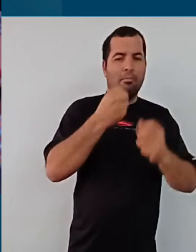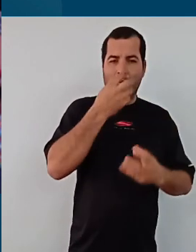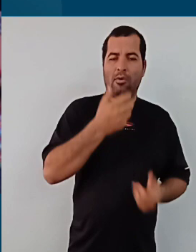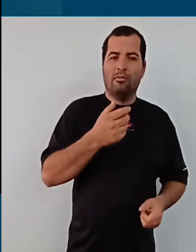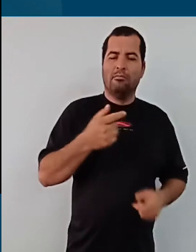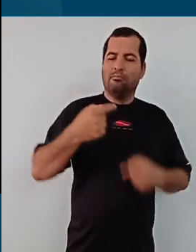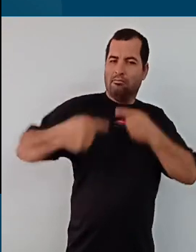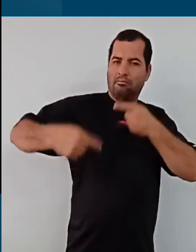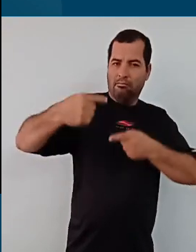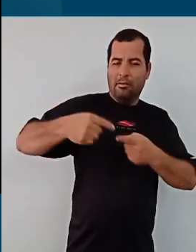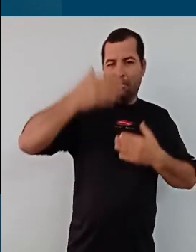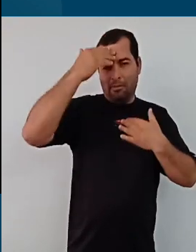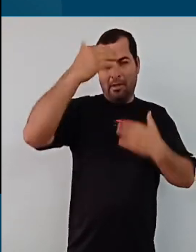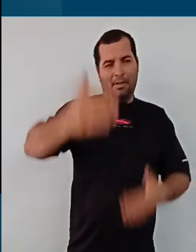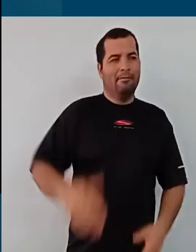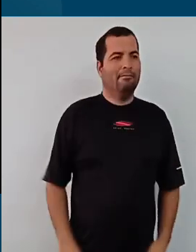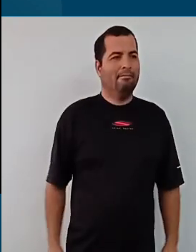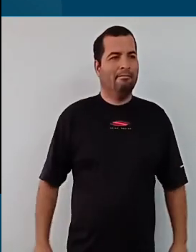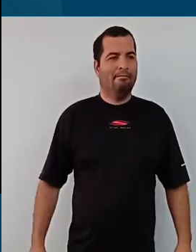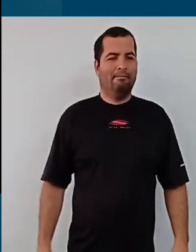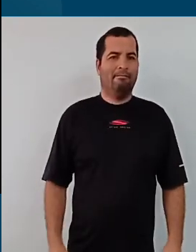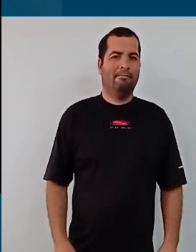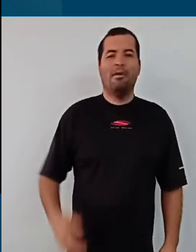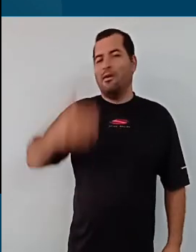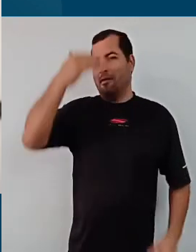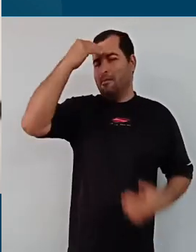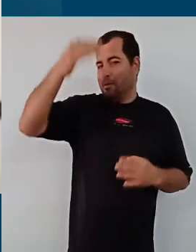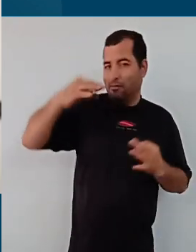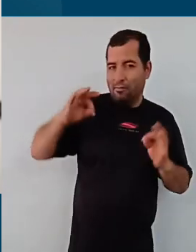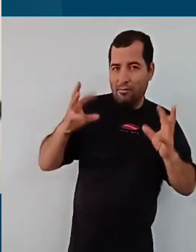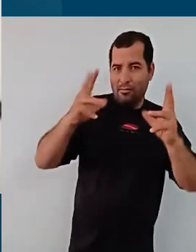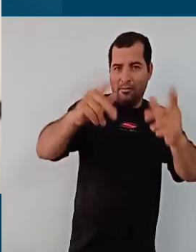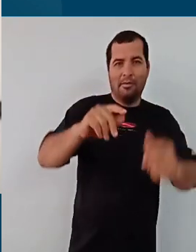Obrigada, eu que agradeço. Obrigado a todos, até a próxima.